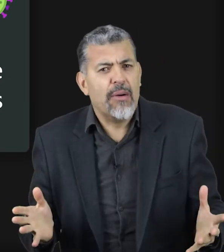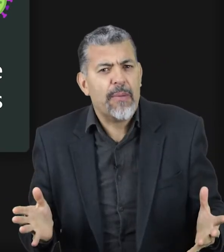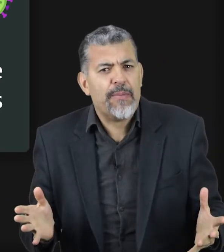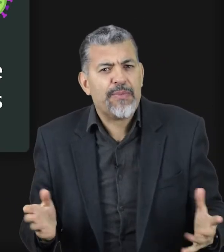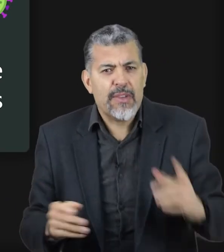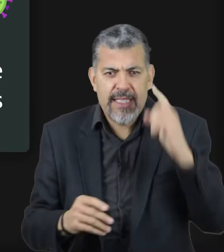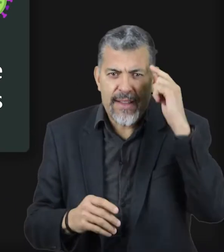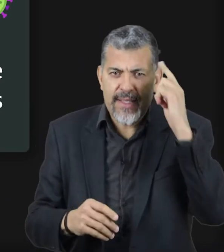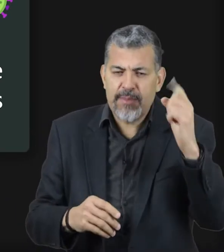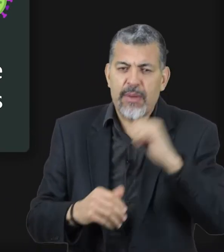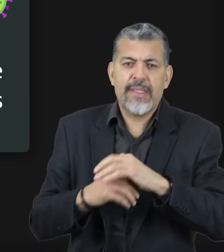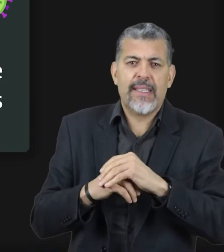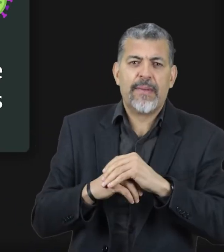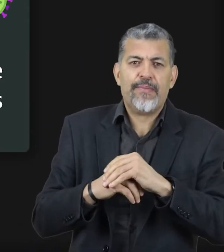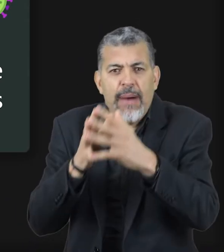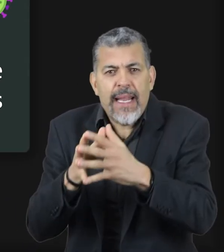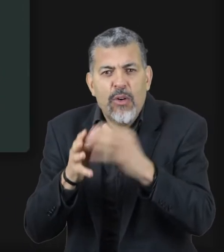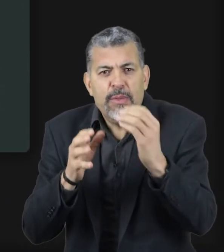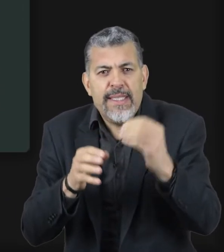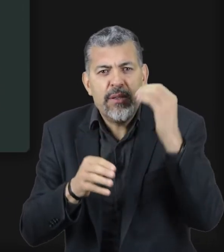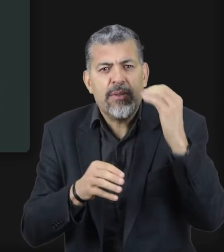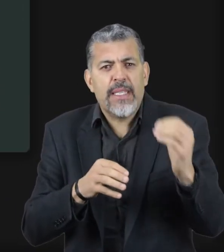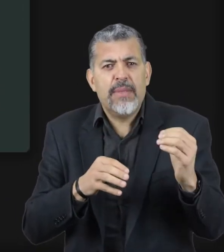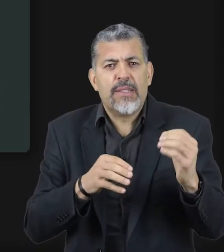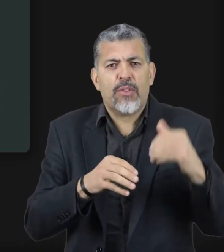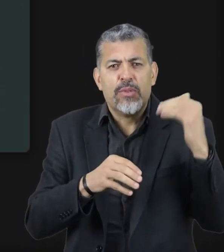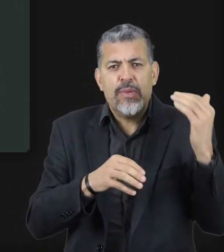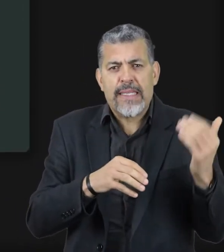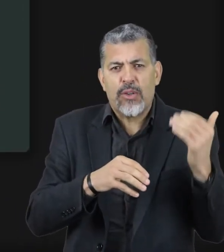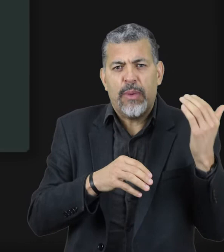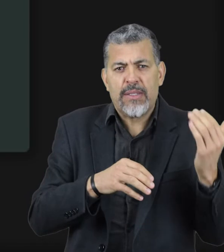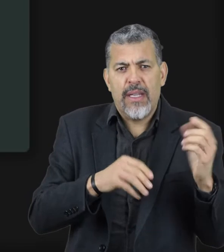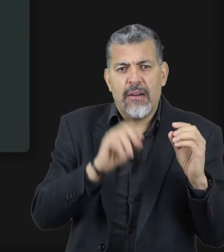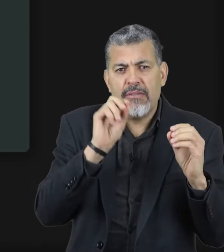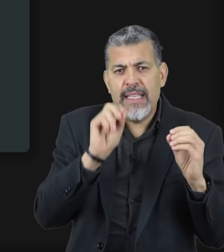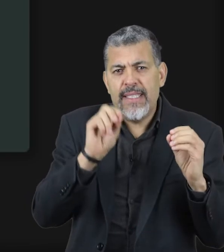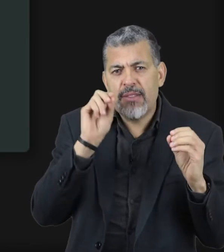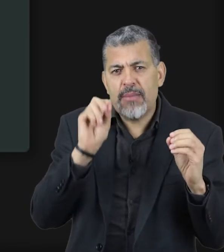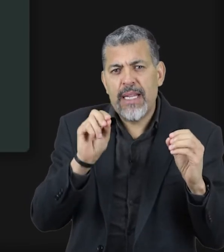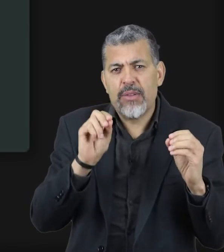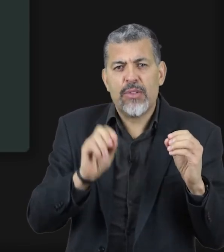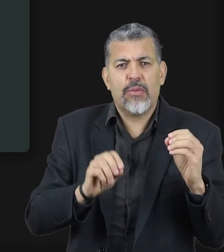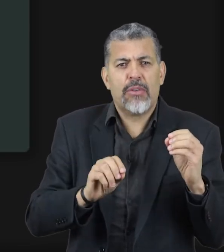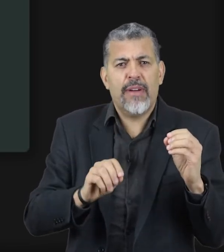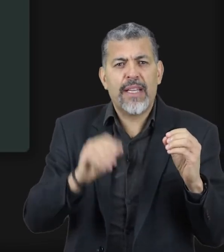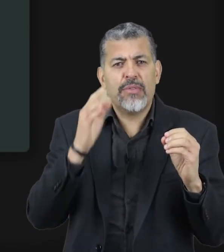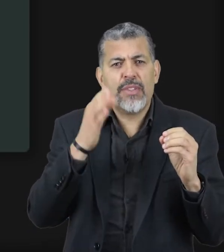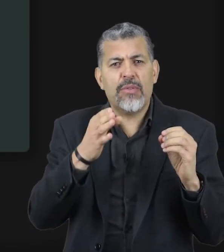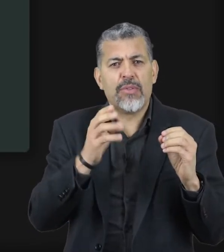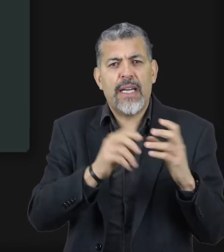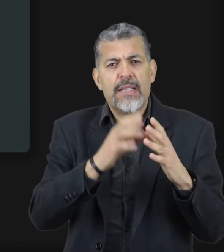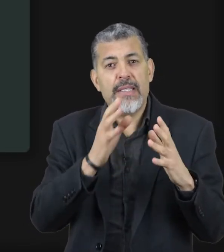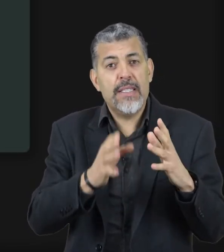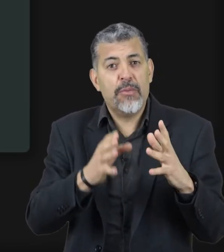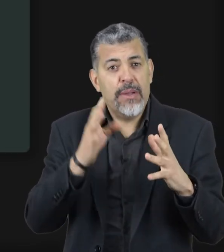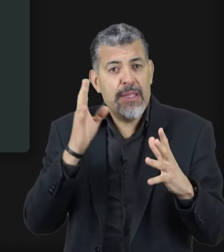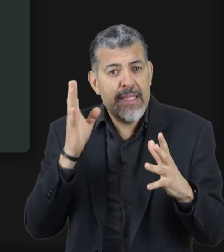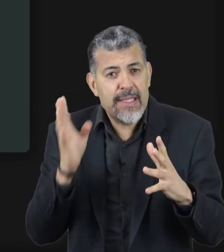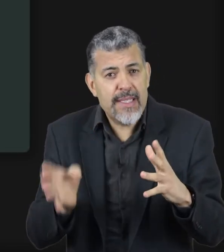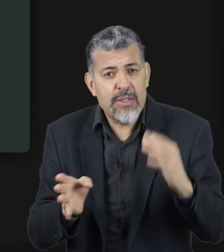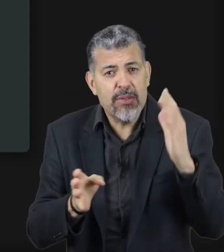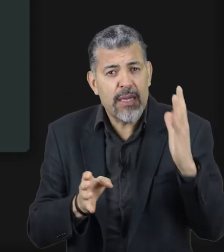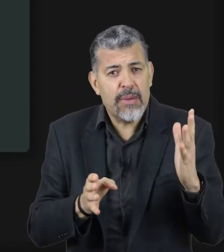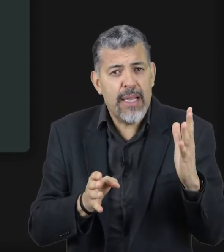nexo causal? Você deve estar se perguntando. Para obter o enquadramento como doença ocupacional, vai ter o trabalhador de comprovar que o seu contágio se deu